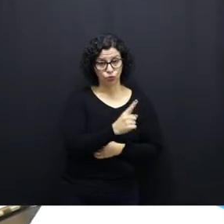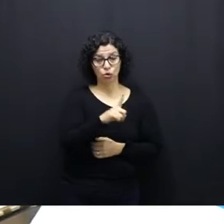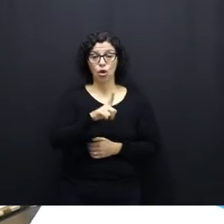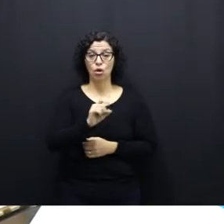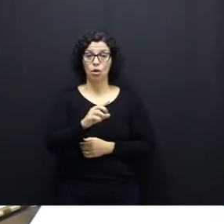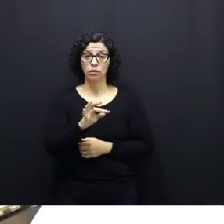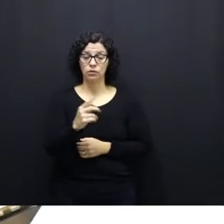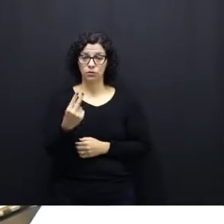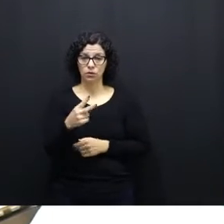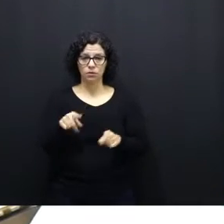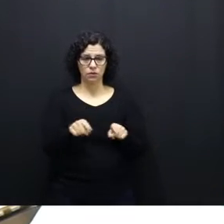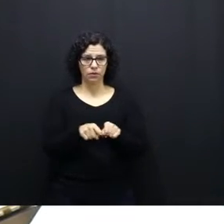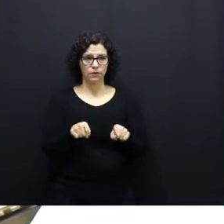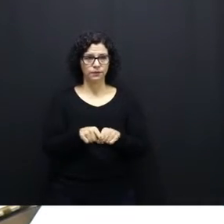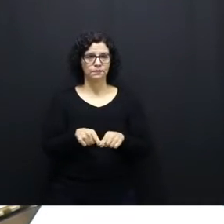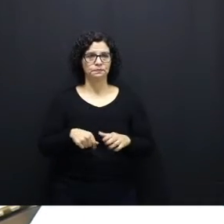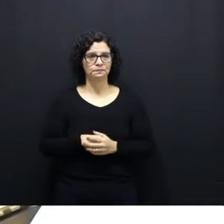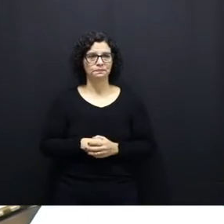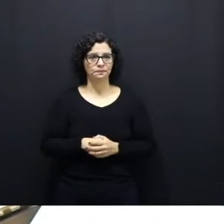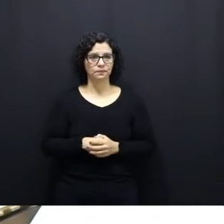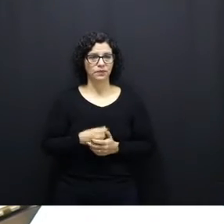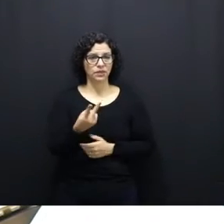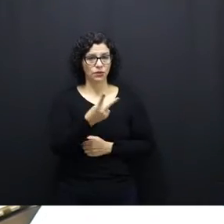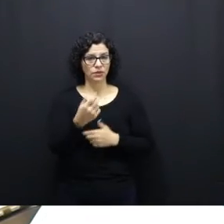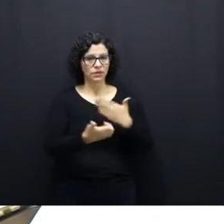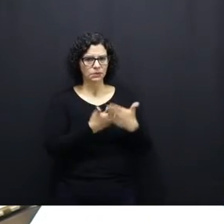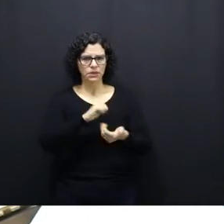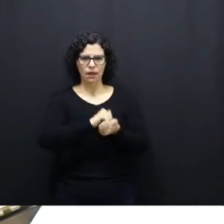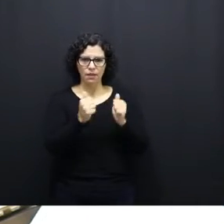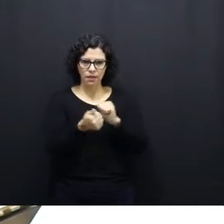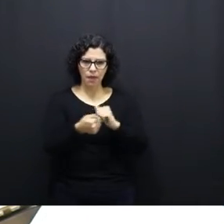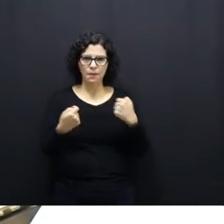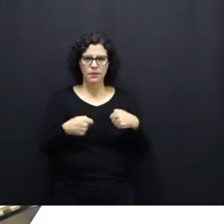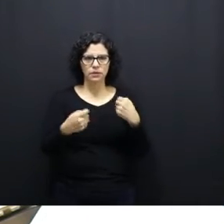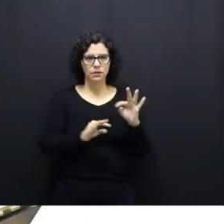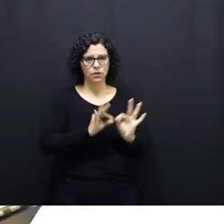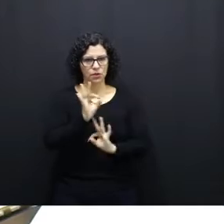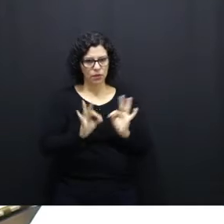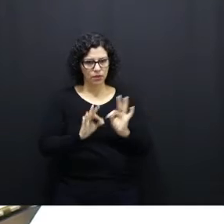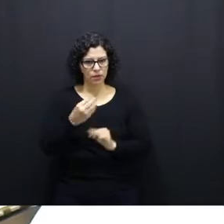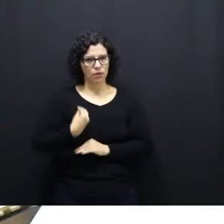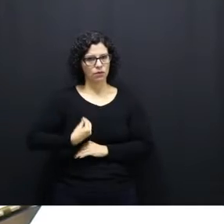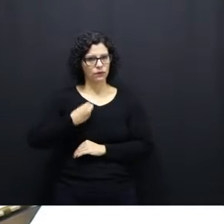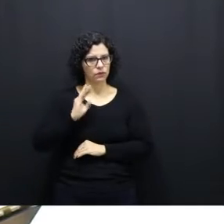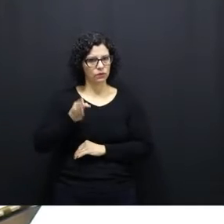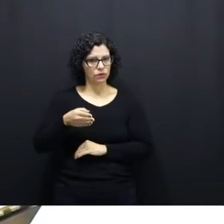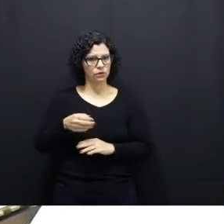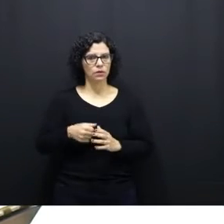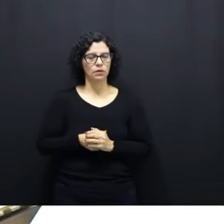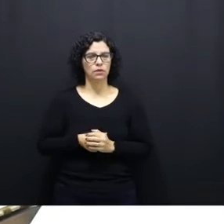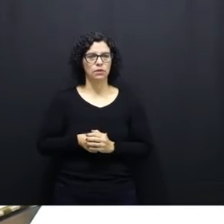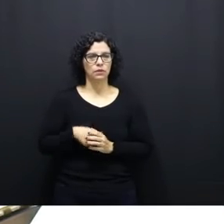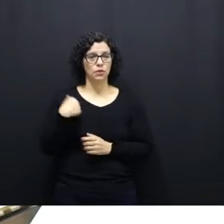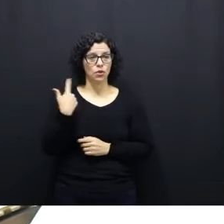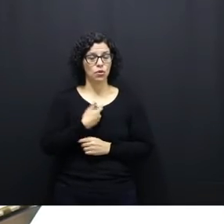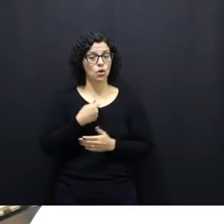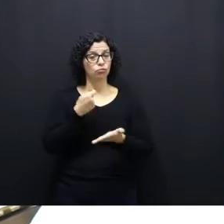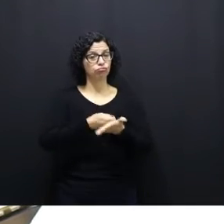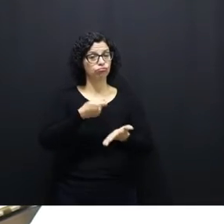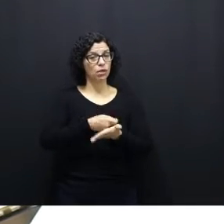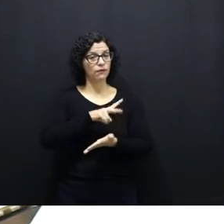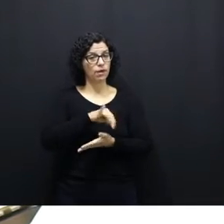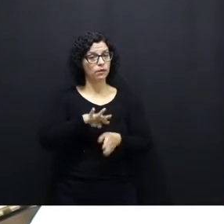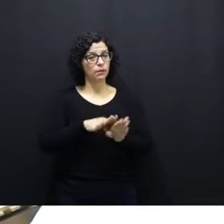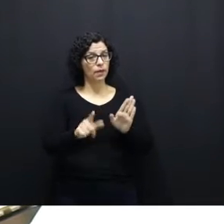2 e são elas que vão se adaptando aí vão se organizando para quem nós iremos cobrar